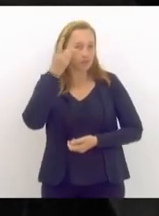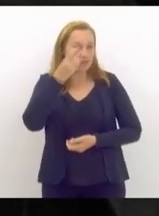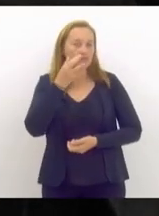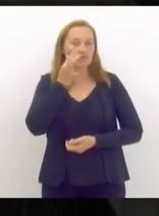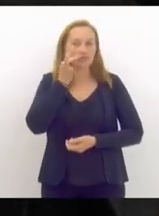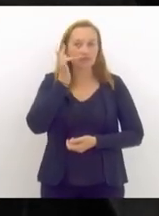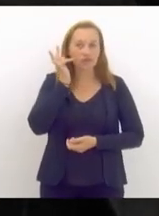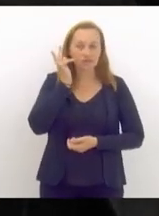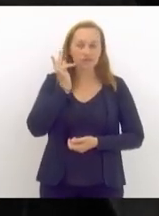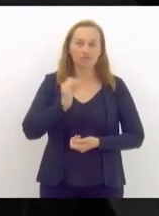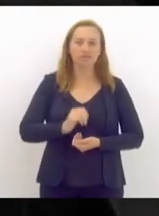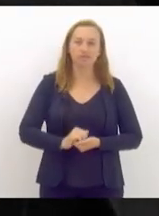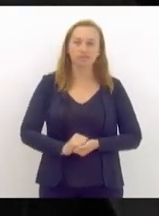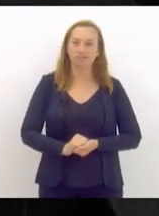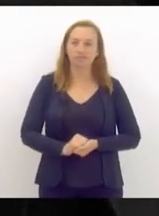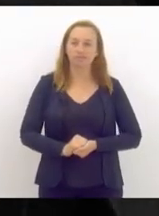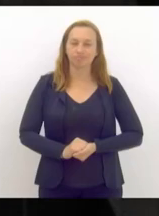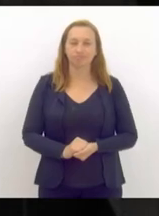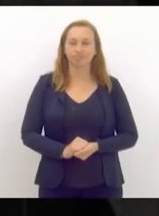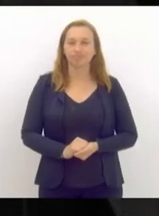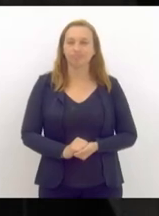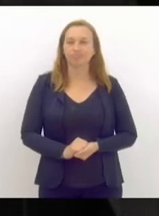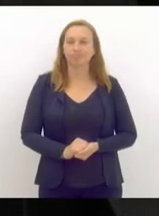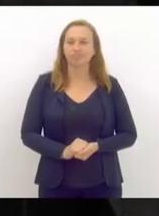Flávio Serafini,